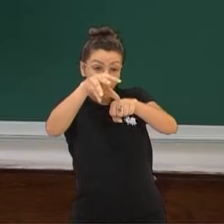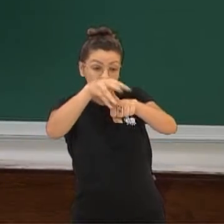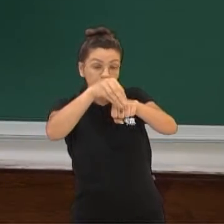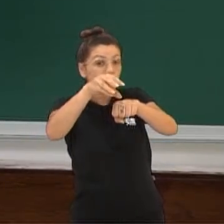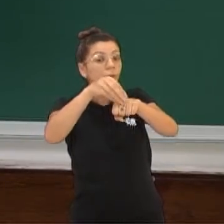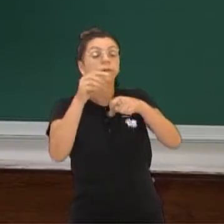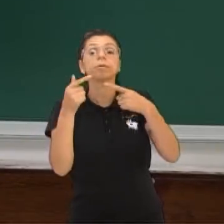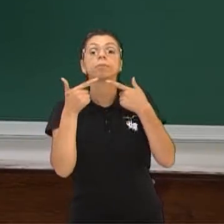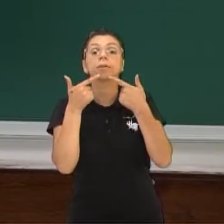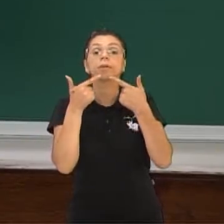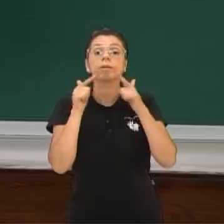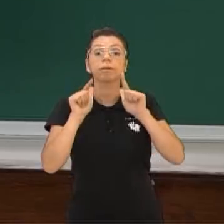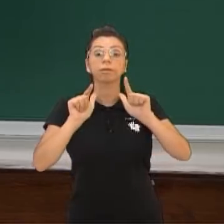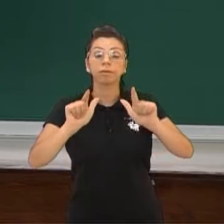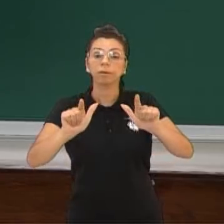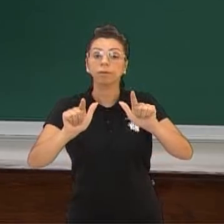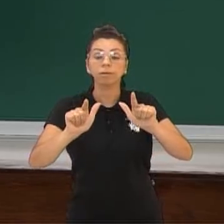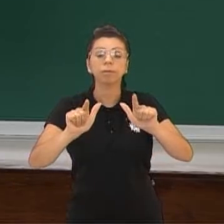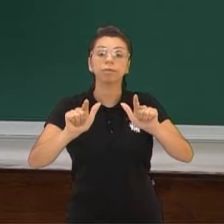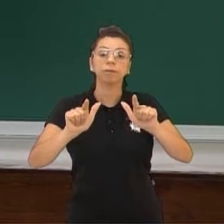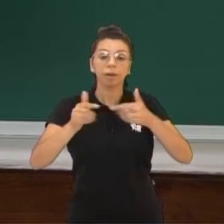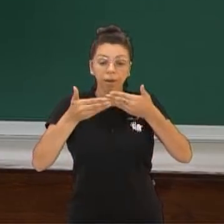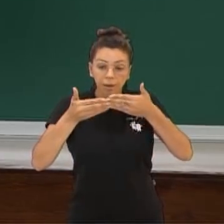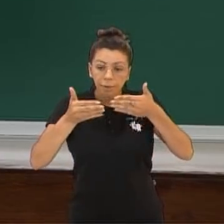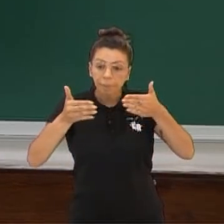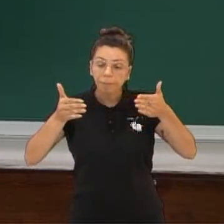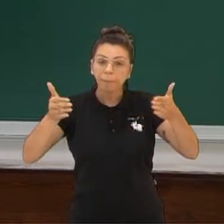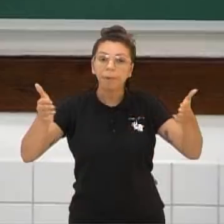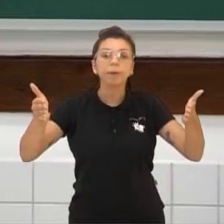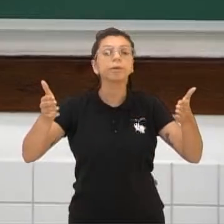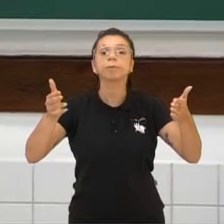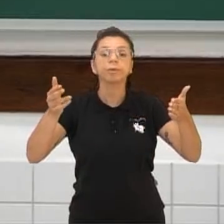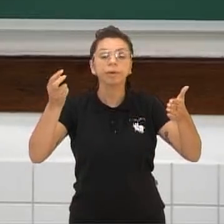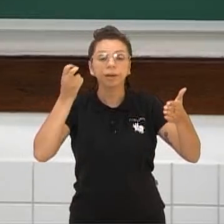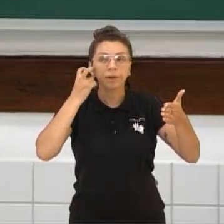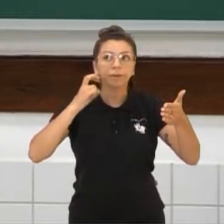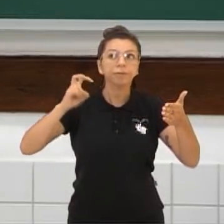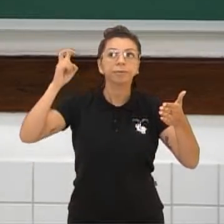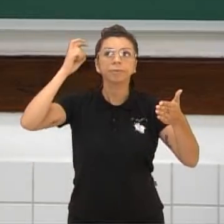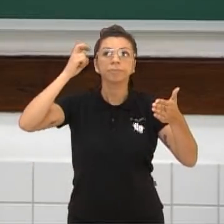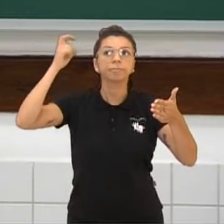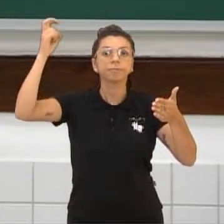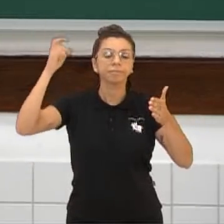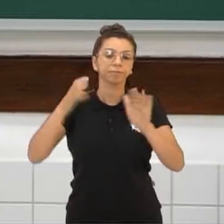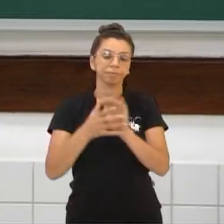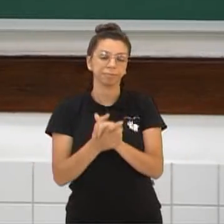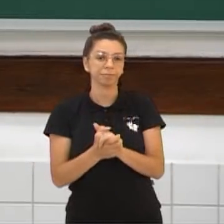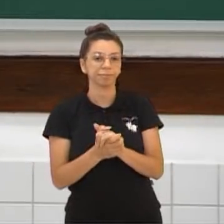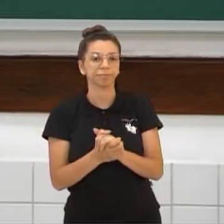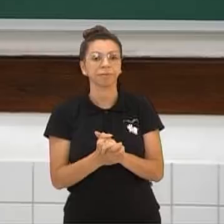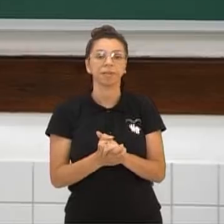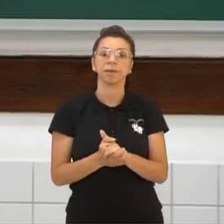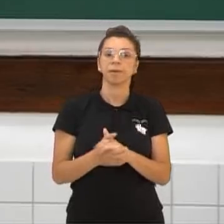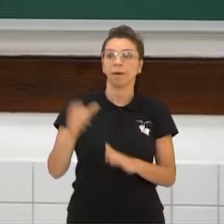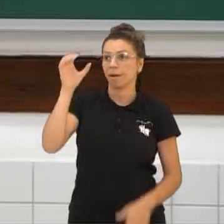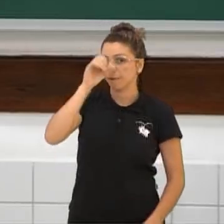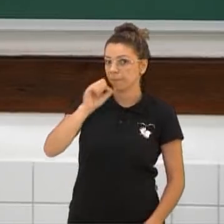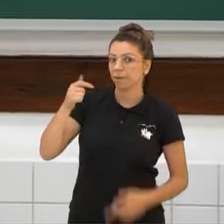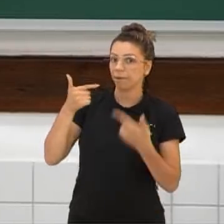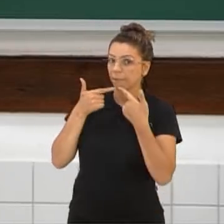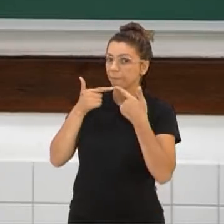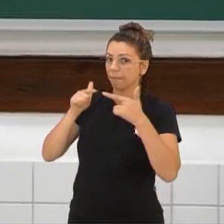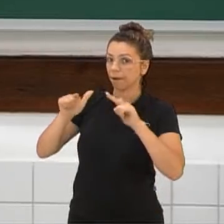das línguas é a porta para a sabedoria. Então, aprender uma língua estrangeira vai